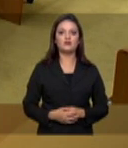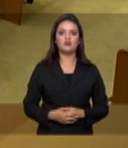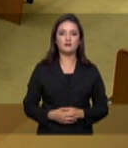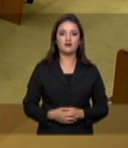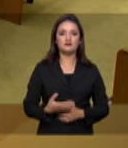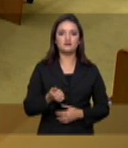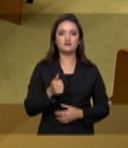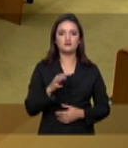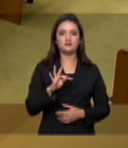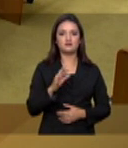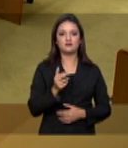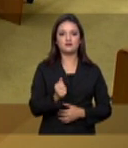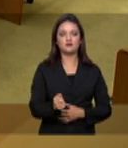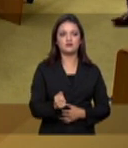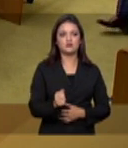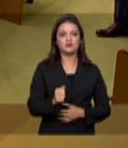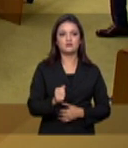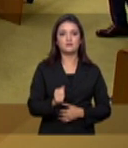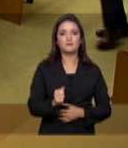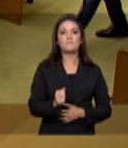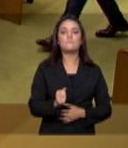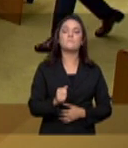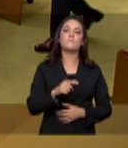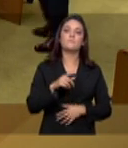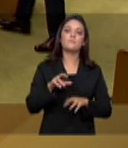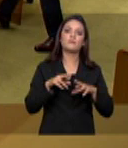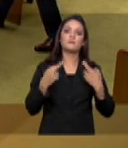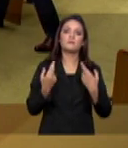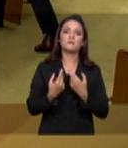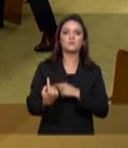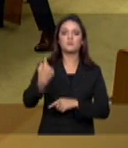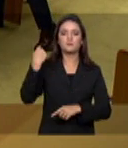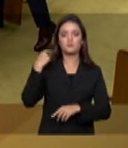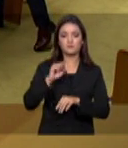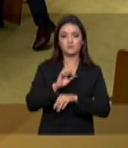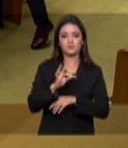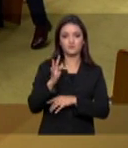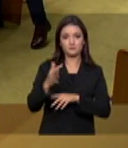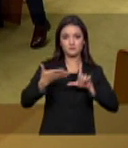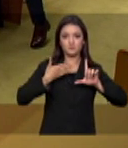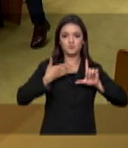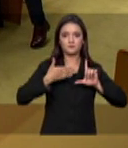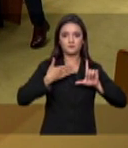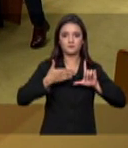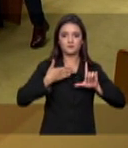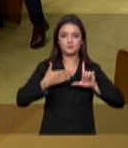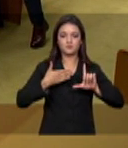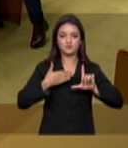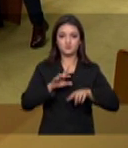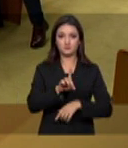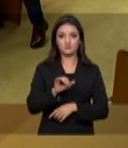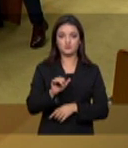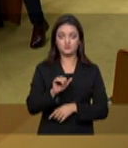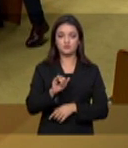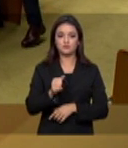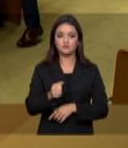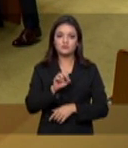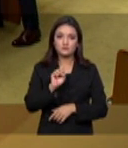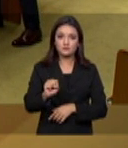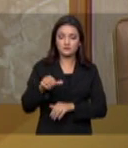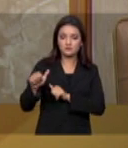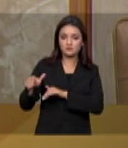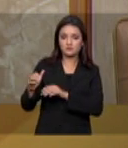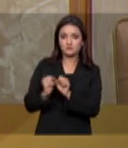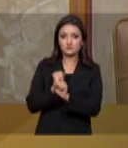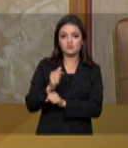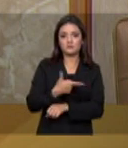25ª sessão ordinária do plenário do Supremo Tribunal Federal Carmem Lilian Oliveira de Souza assessora chefe do cenário está